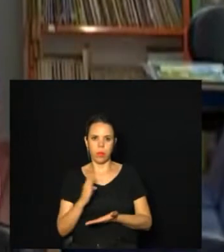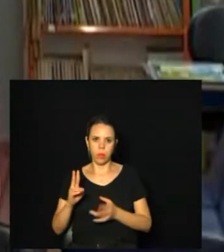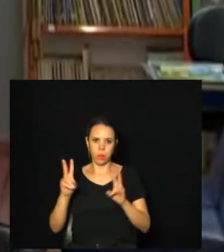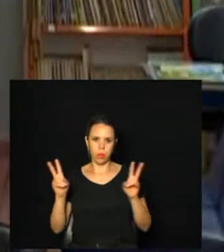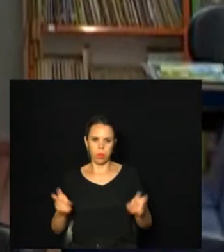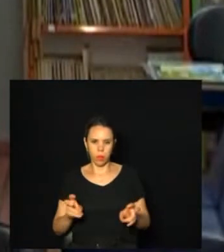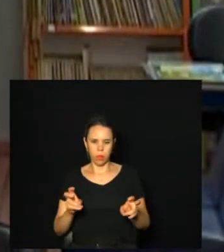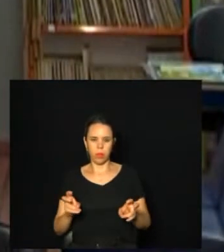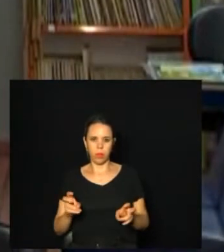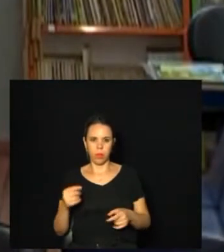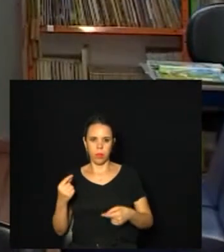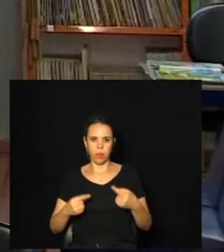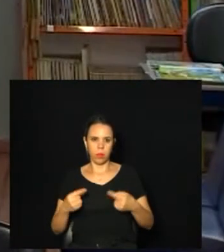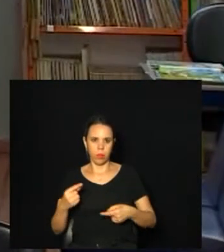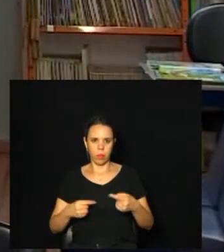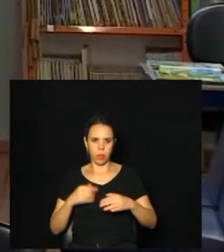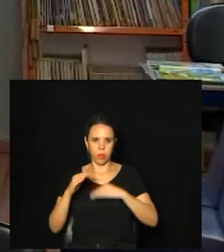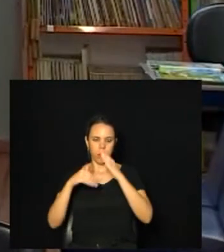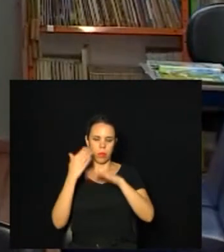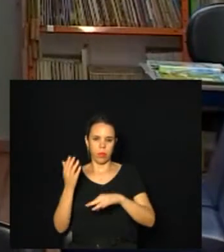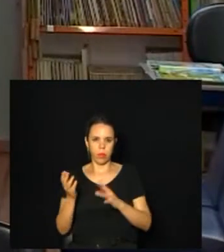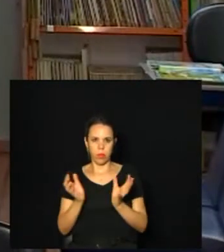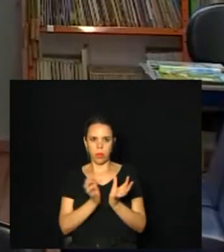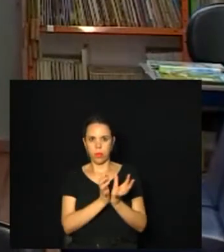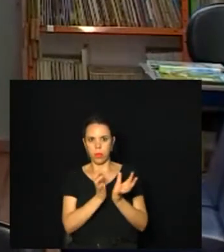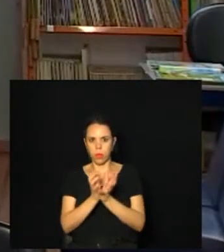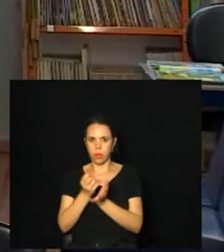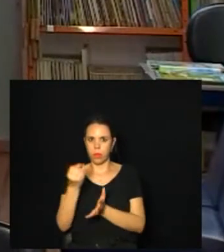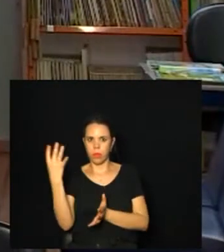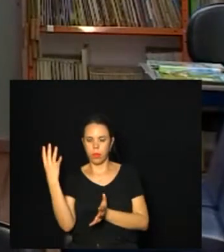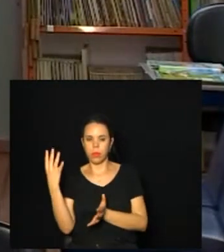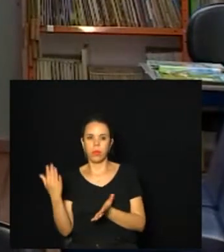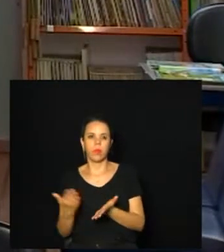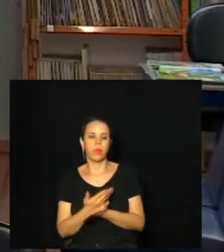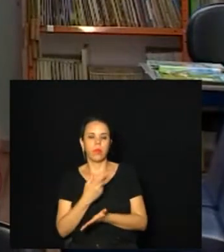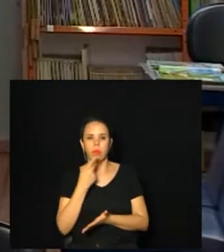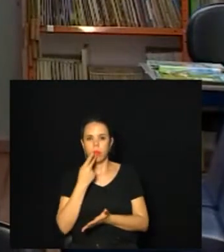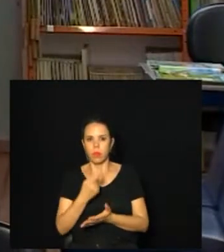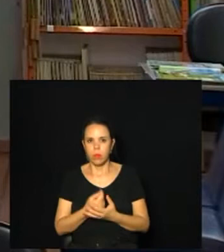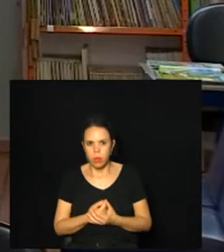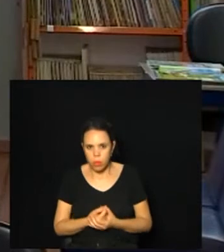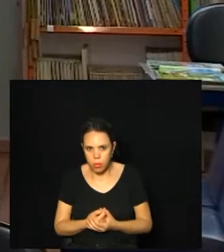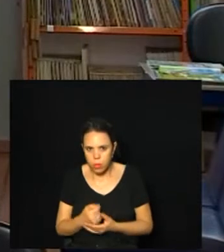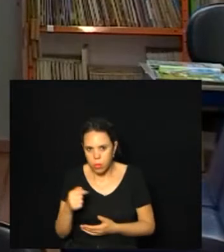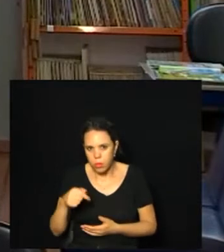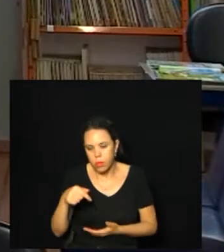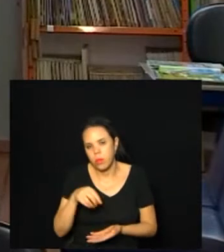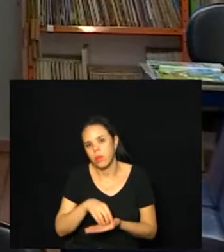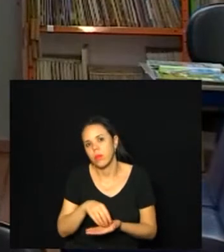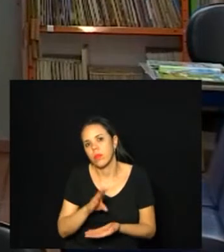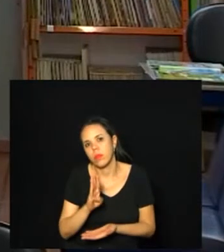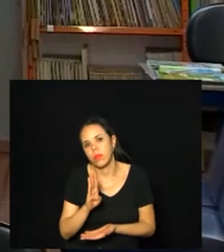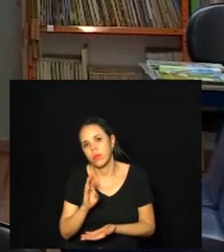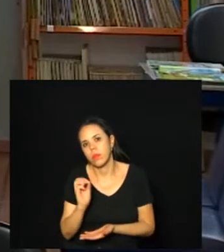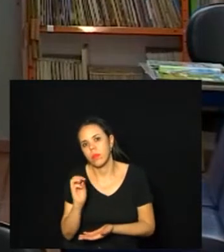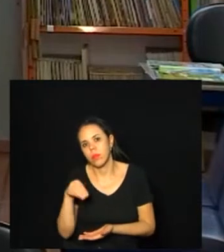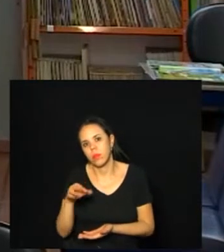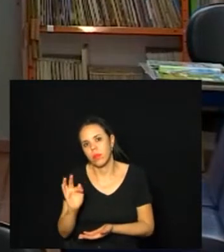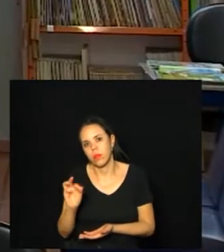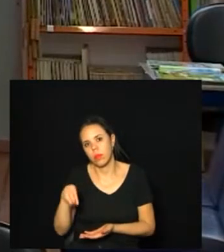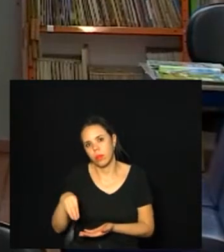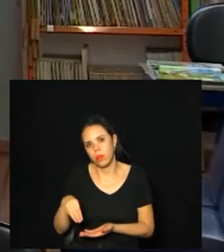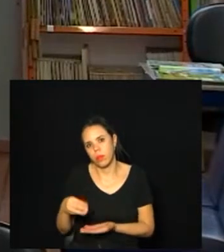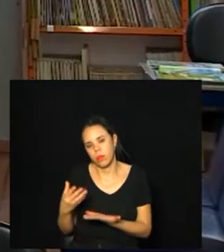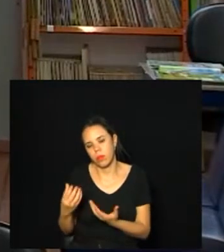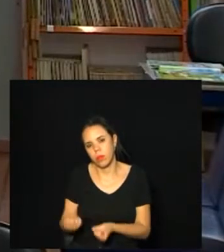sobre as políticas de desenvolvimento de coleções, que é assim que a gente chama, mas aqui na unidade do Bonfim nós aceitamos doações